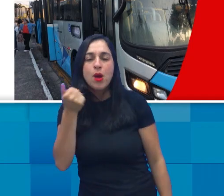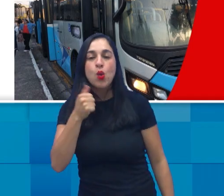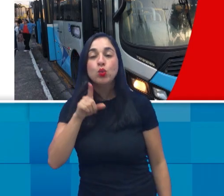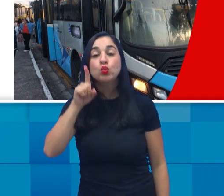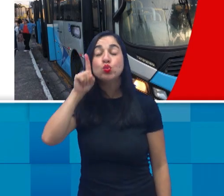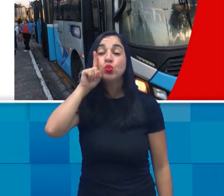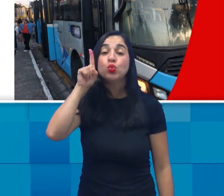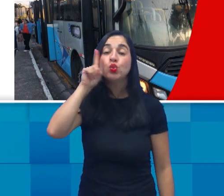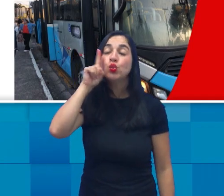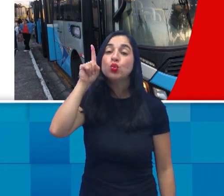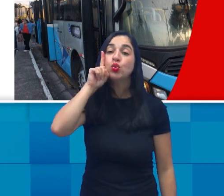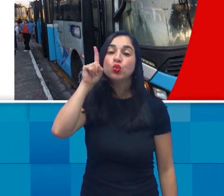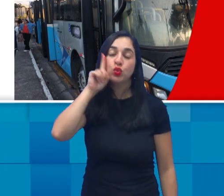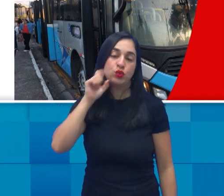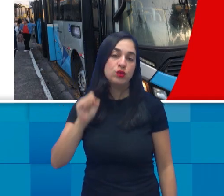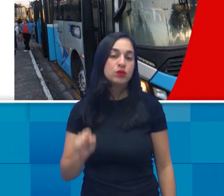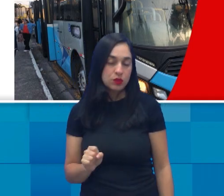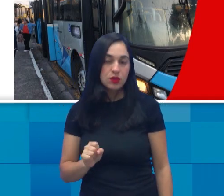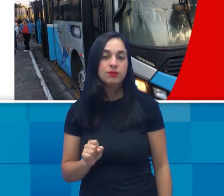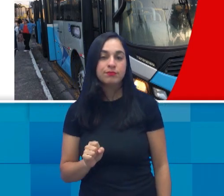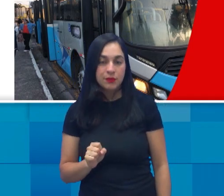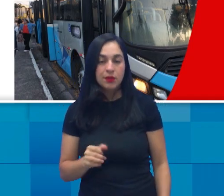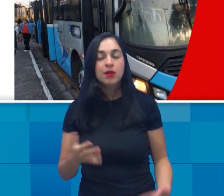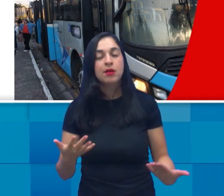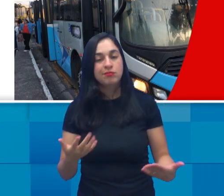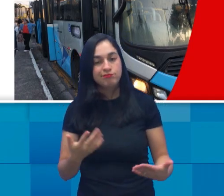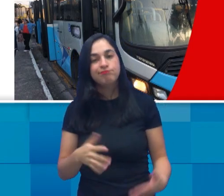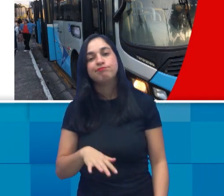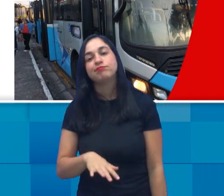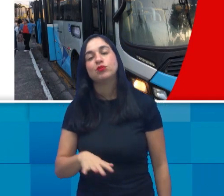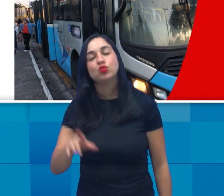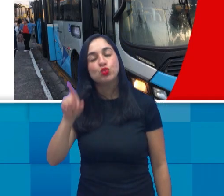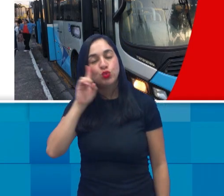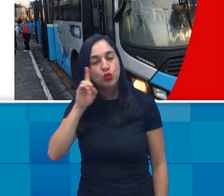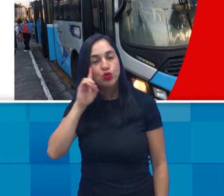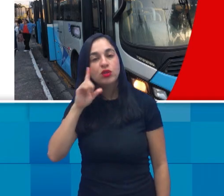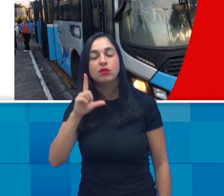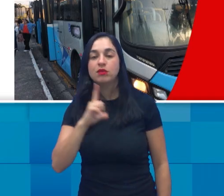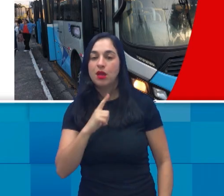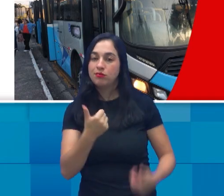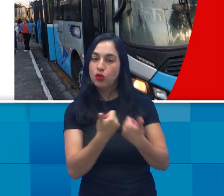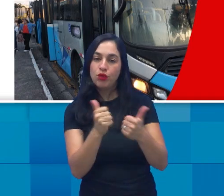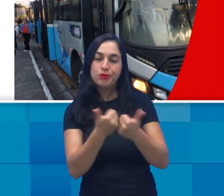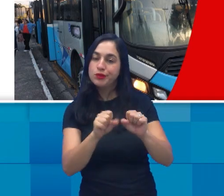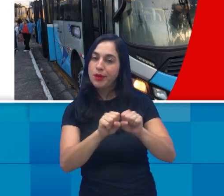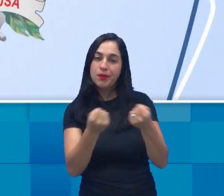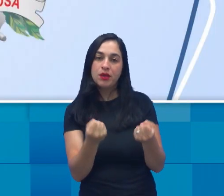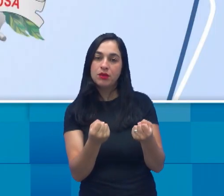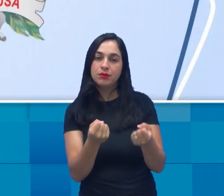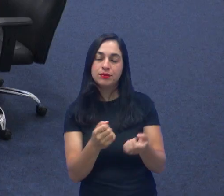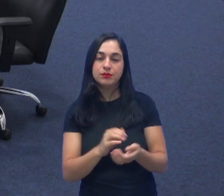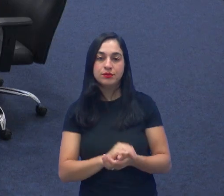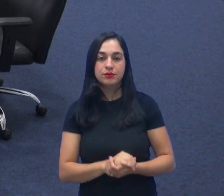dias. Infelizmente, todos os dias tem um ônibus quebrado.